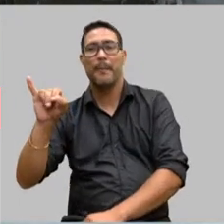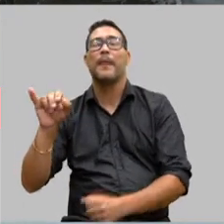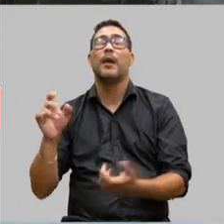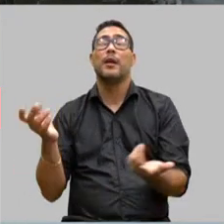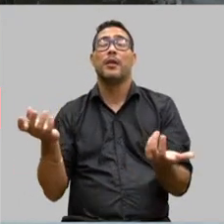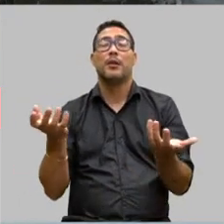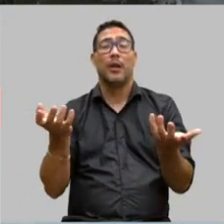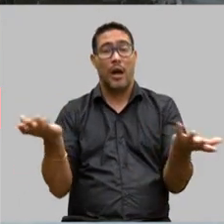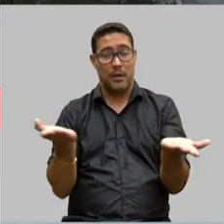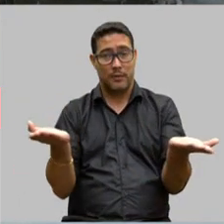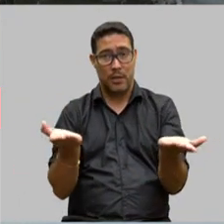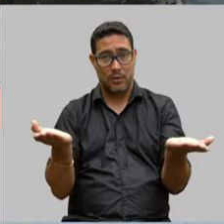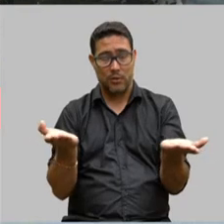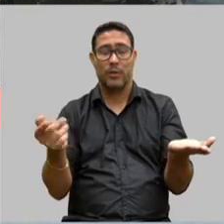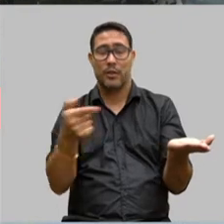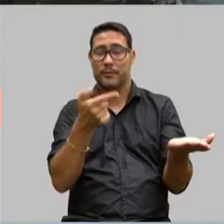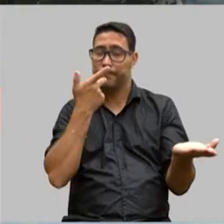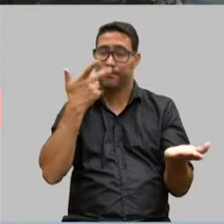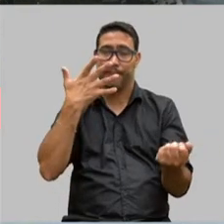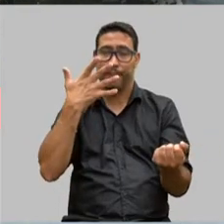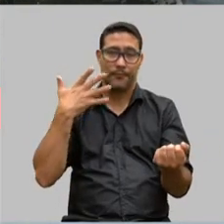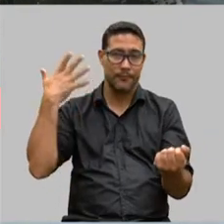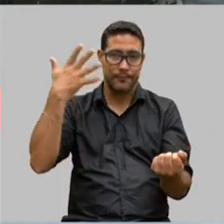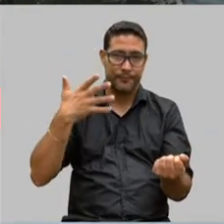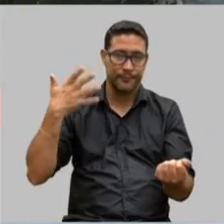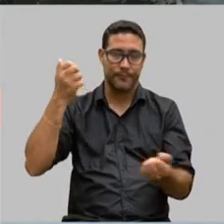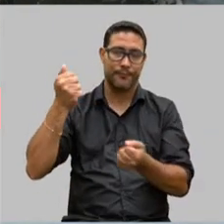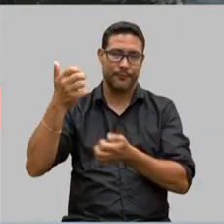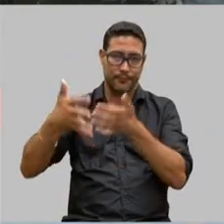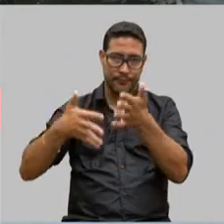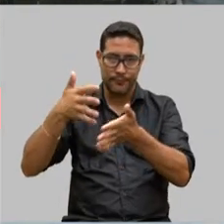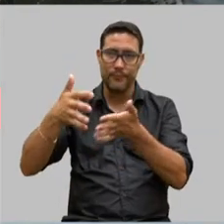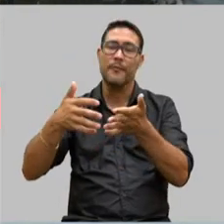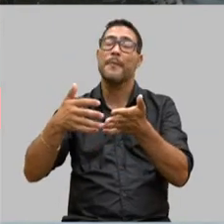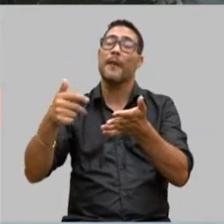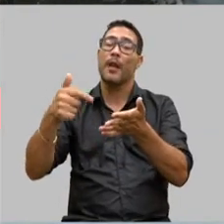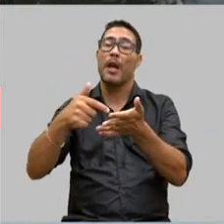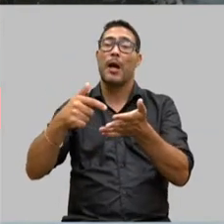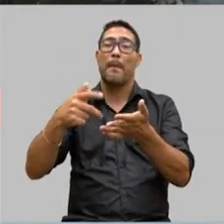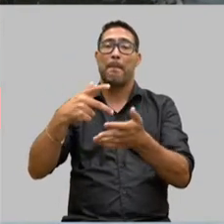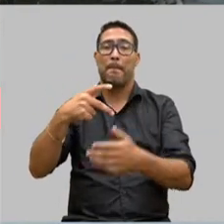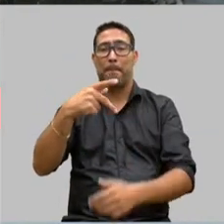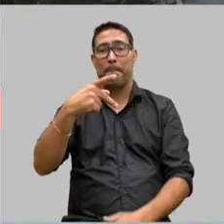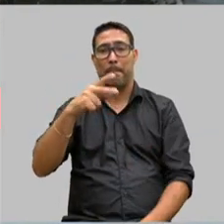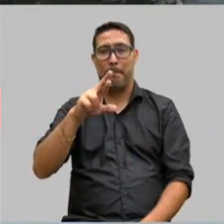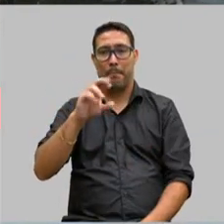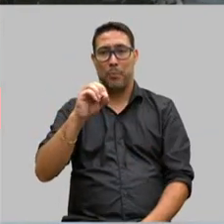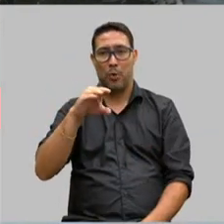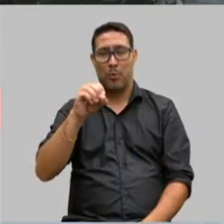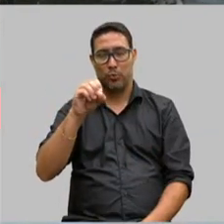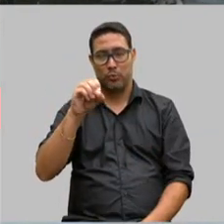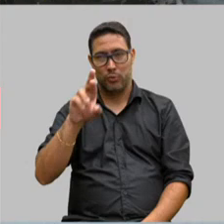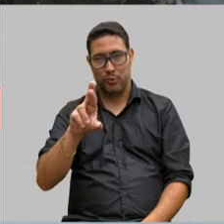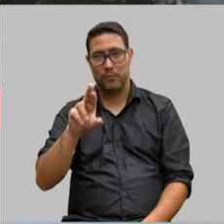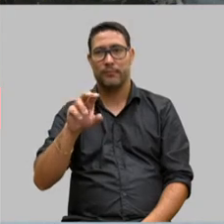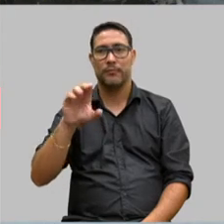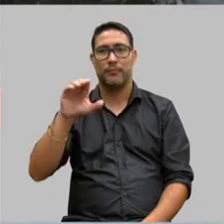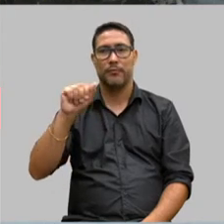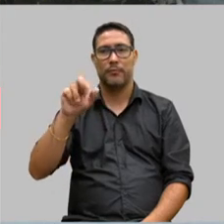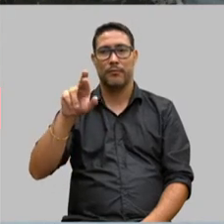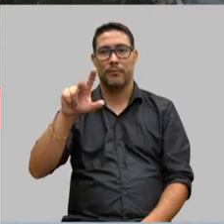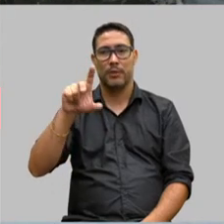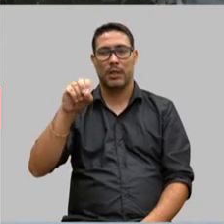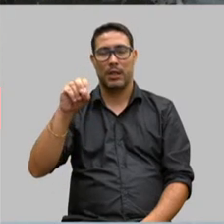a palavra ao nosso promotor, Dr. Carlos Eduardo, para que se possa também fazer as suas